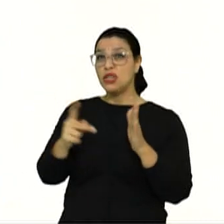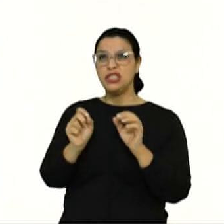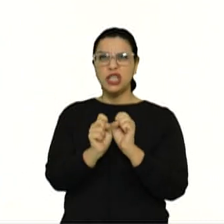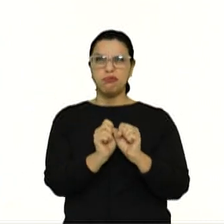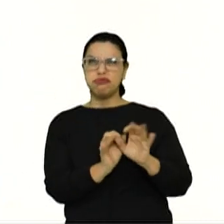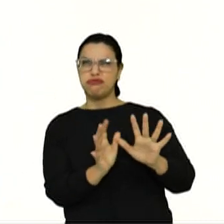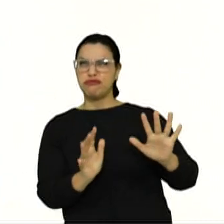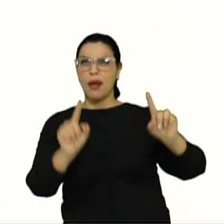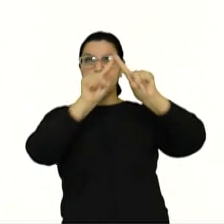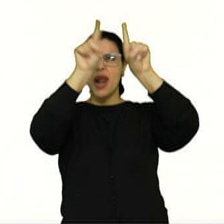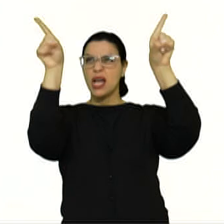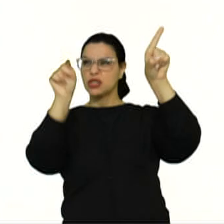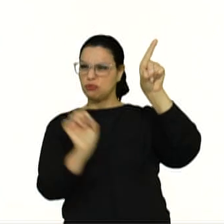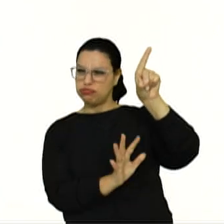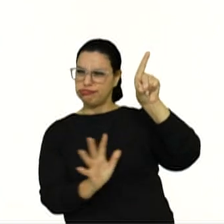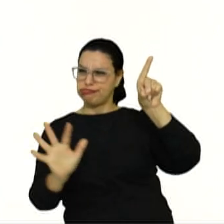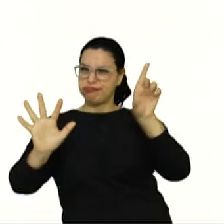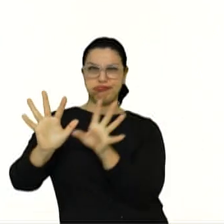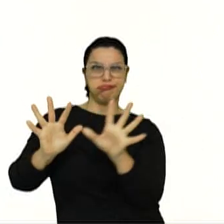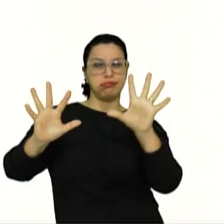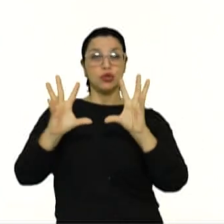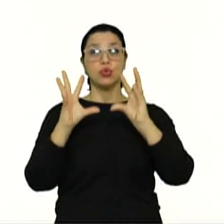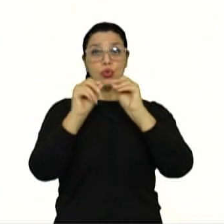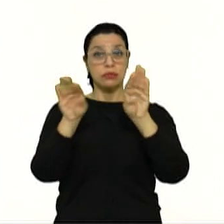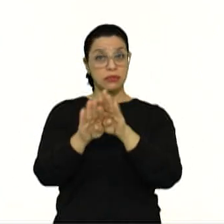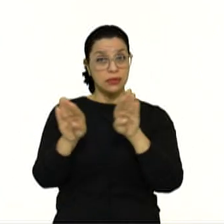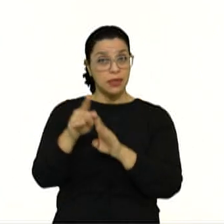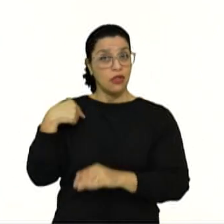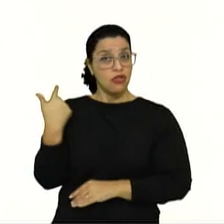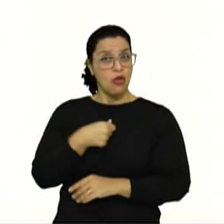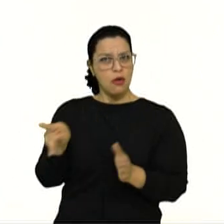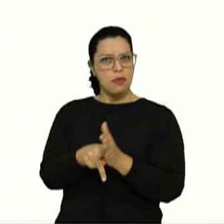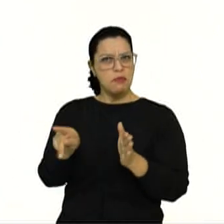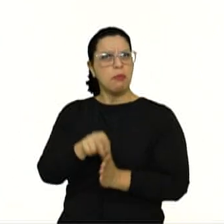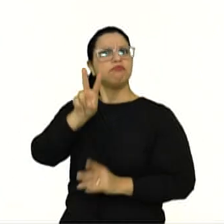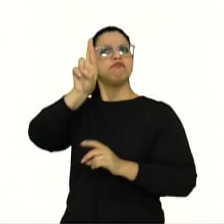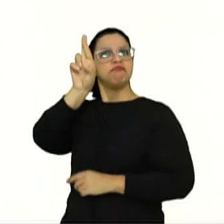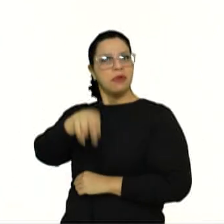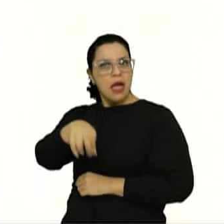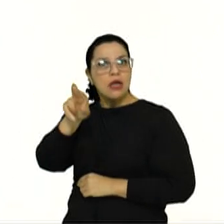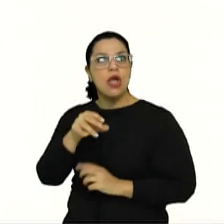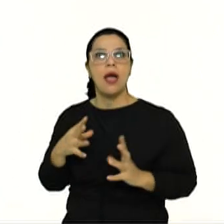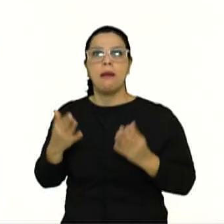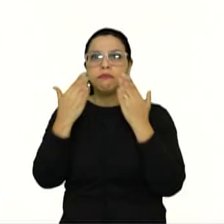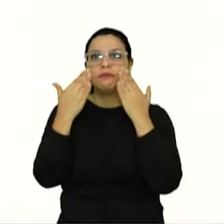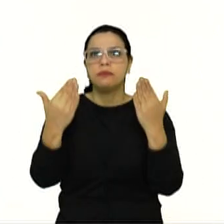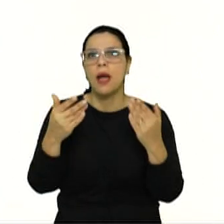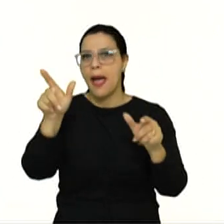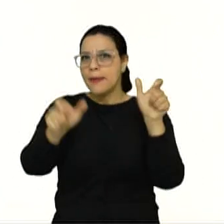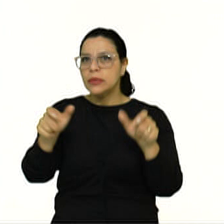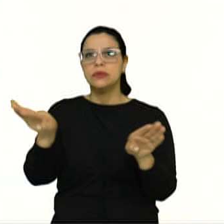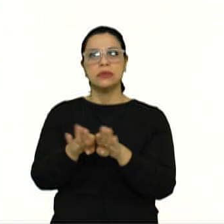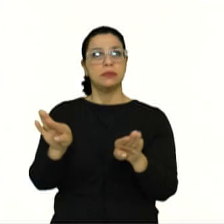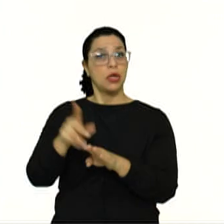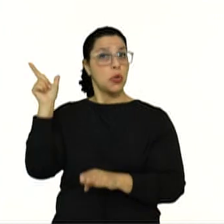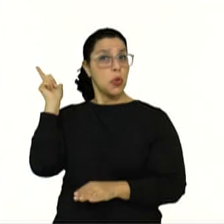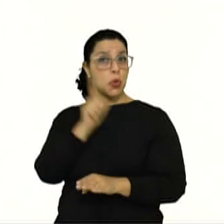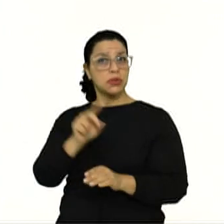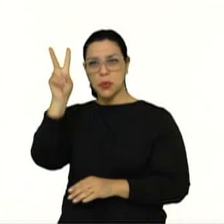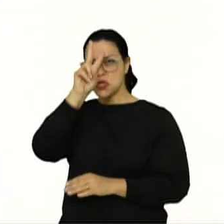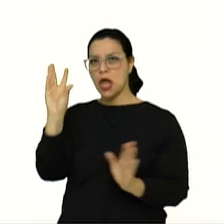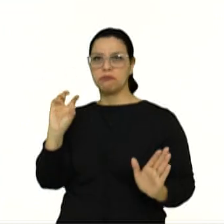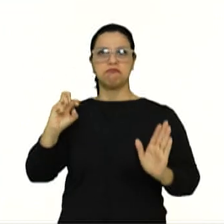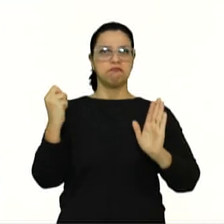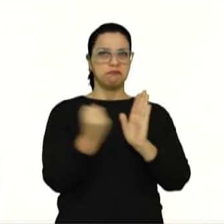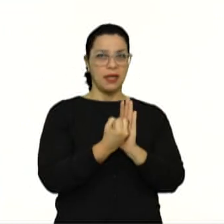âmbito nacional e explodiu. Isso fez um reconhecimento público deles, tanto é que eles entraram para a